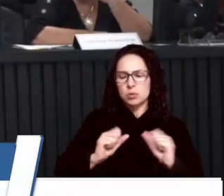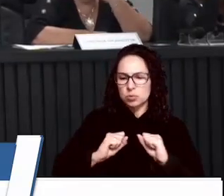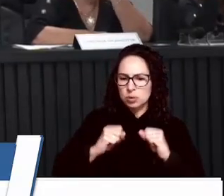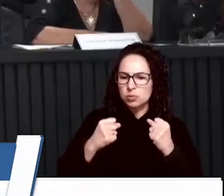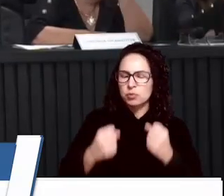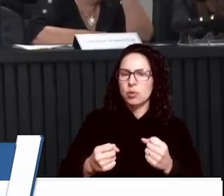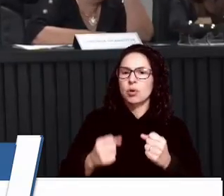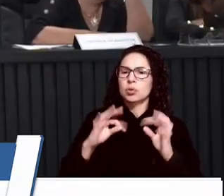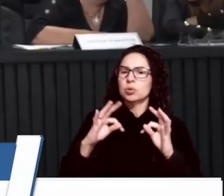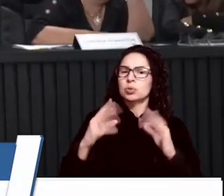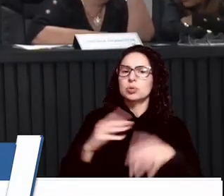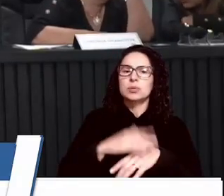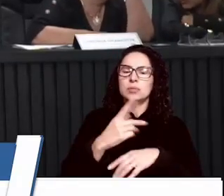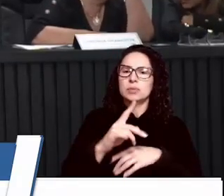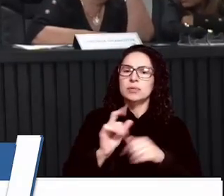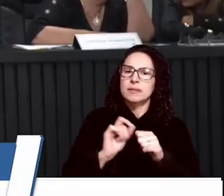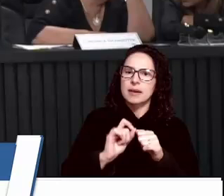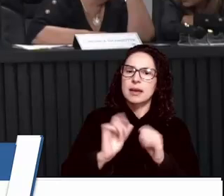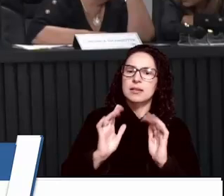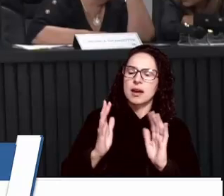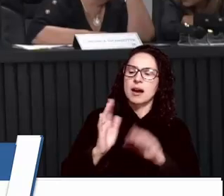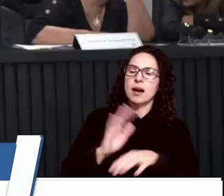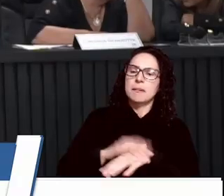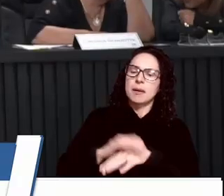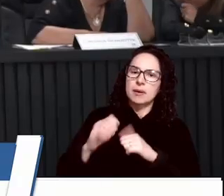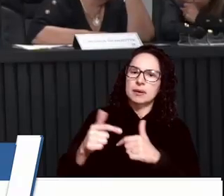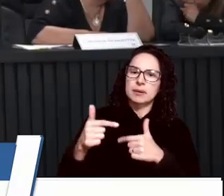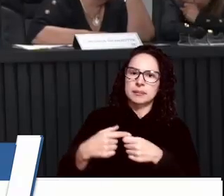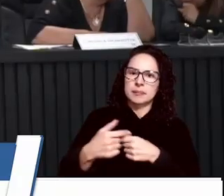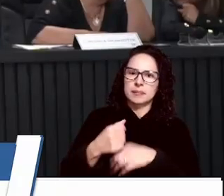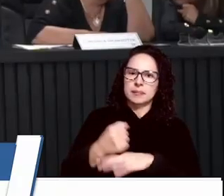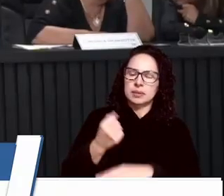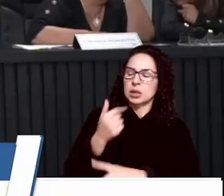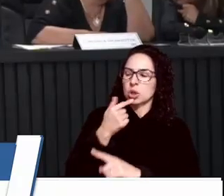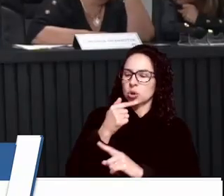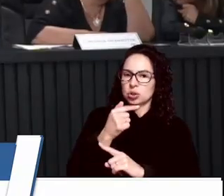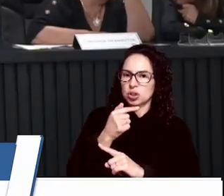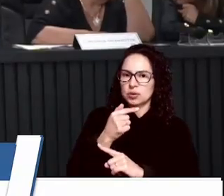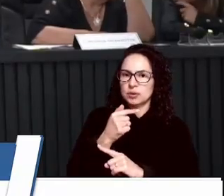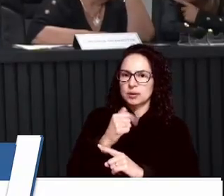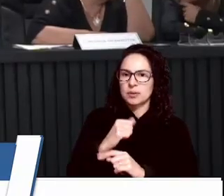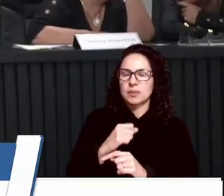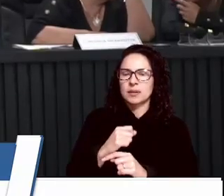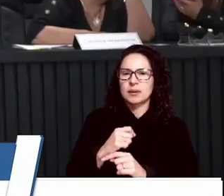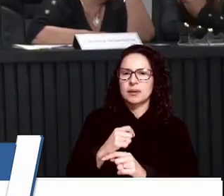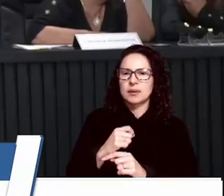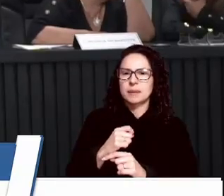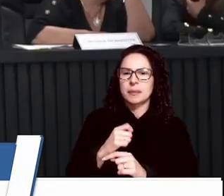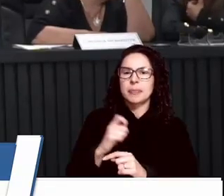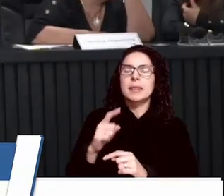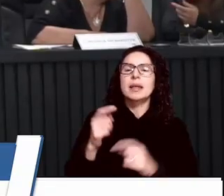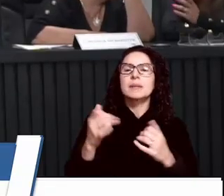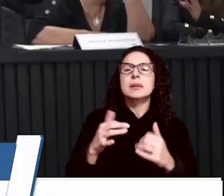aquilo que você fez e faz pela nossa cidade franca. O Gilson Pelizzaro tem um ponto, a Câmara Municipal,